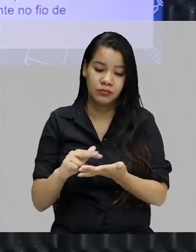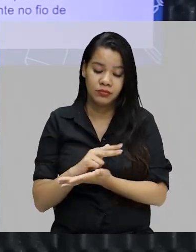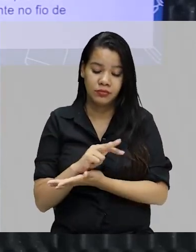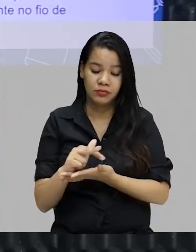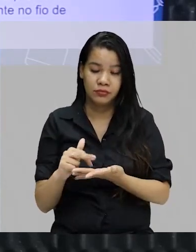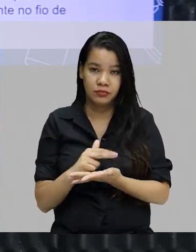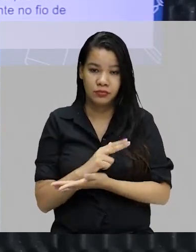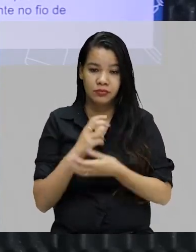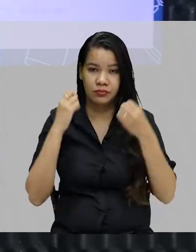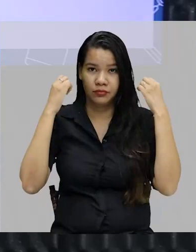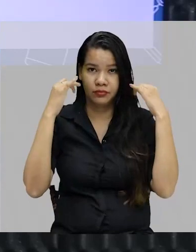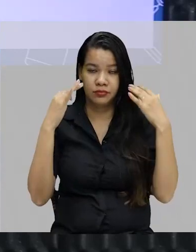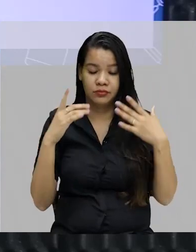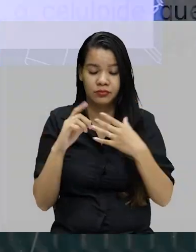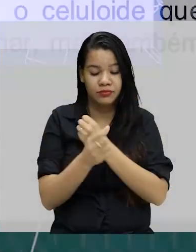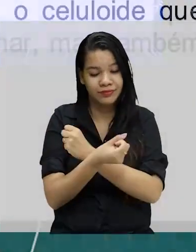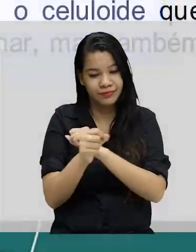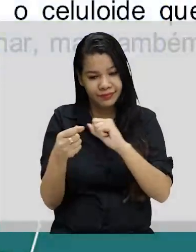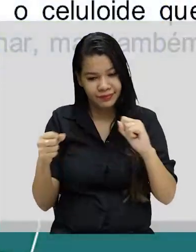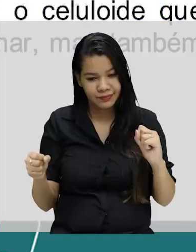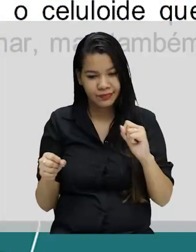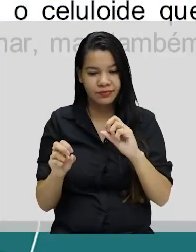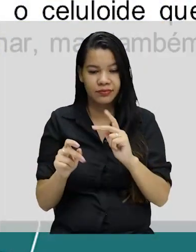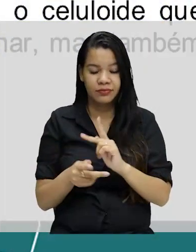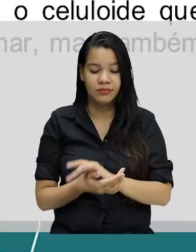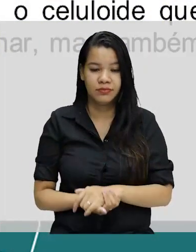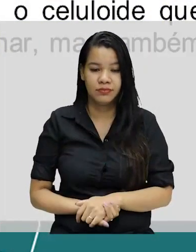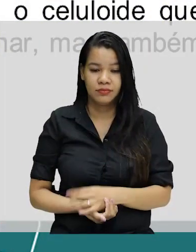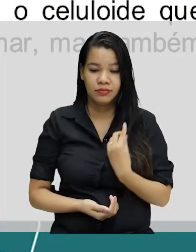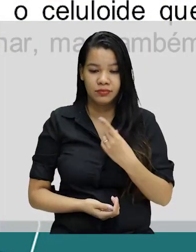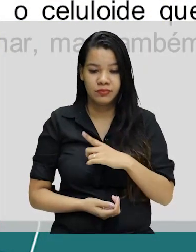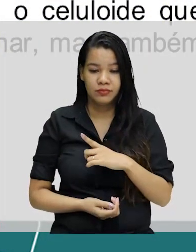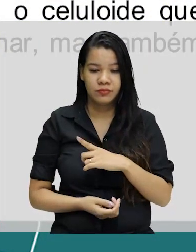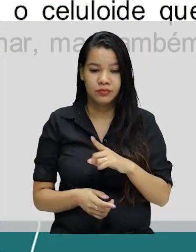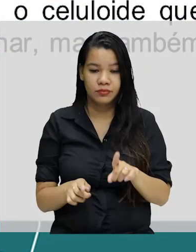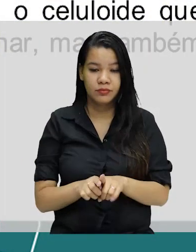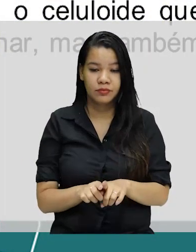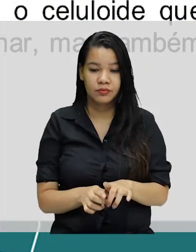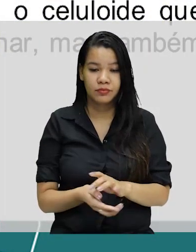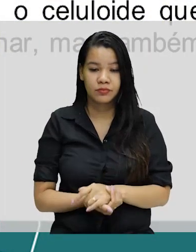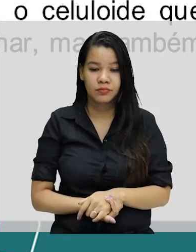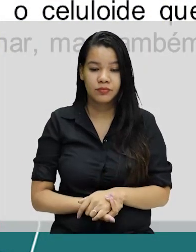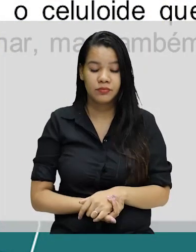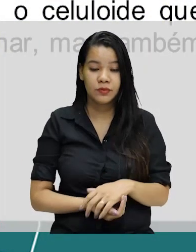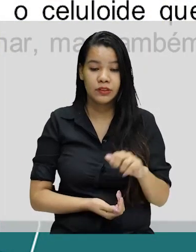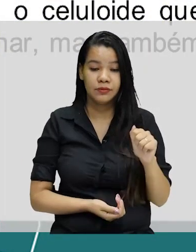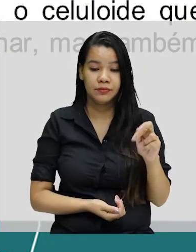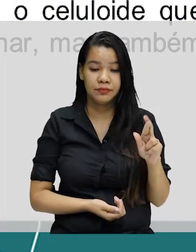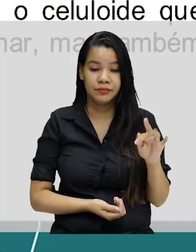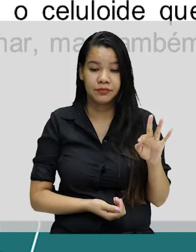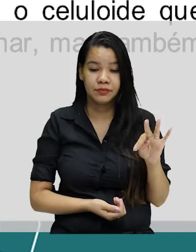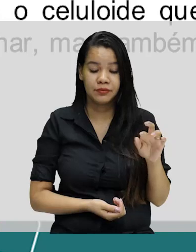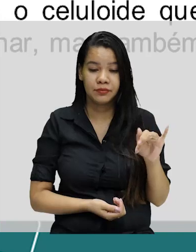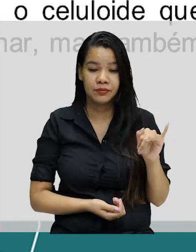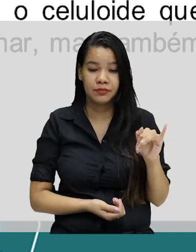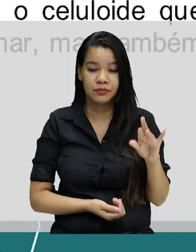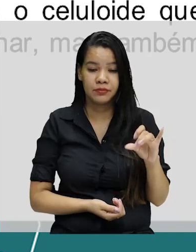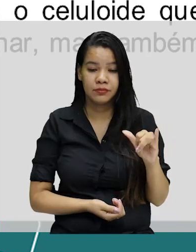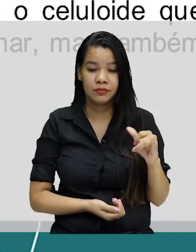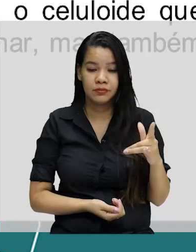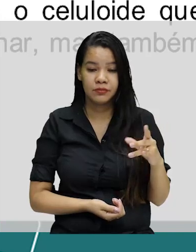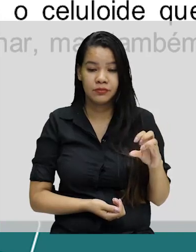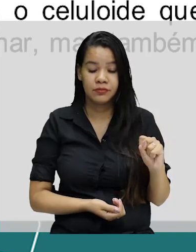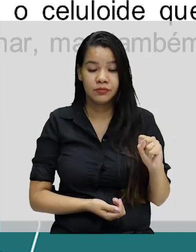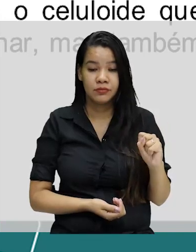polímeros naturais, ela é muito grande, certo? E nós temos também os polímeros artificiais ou